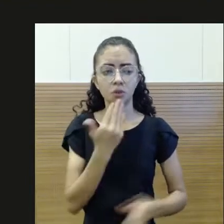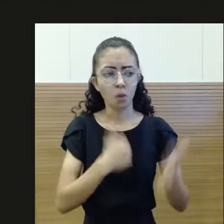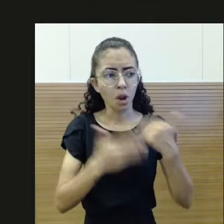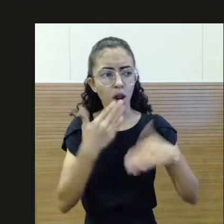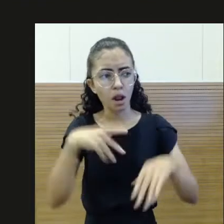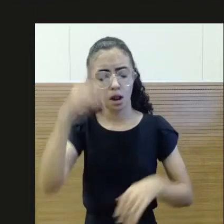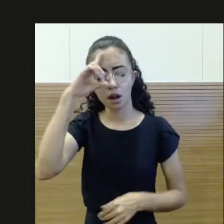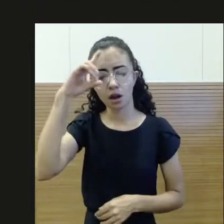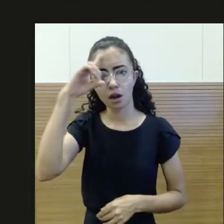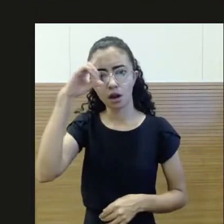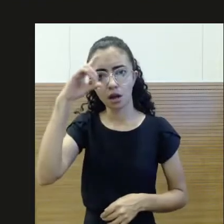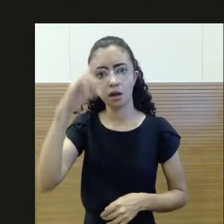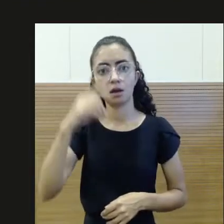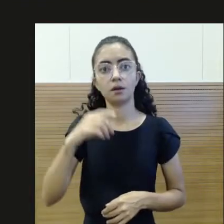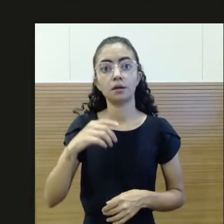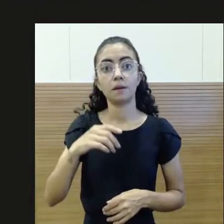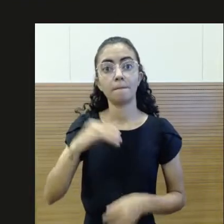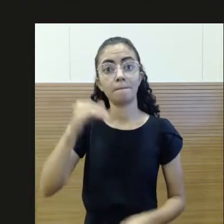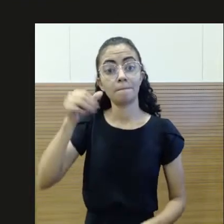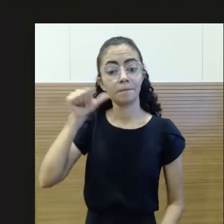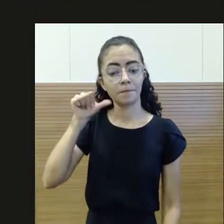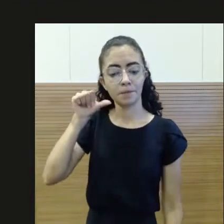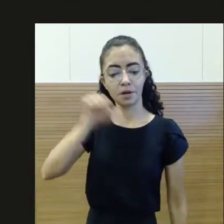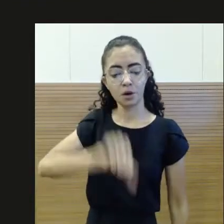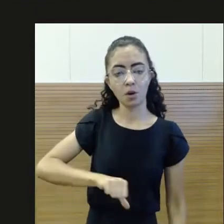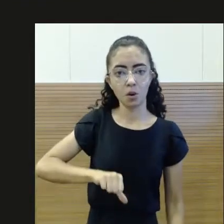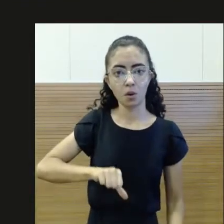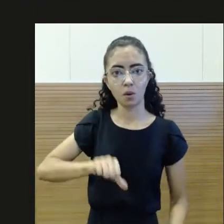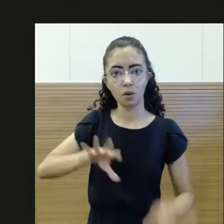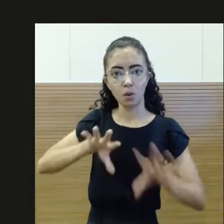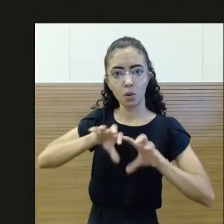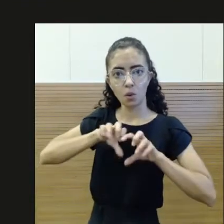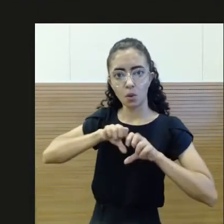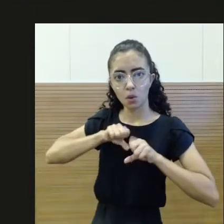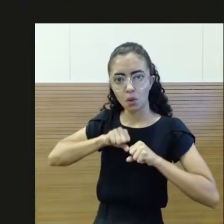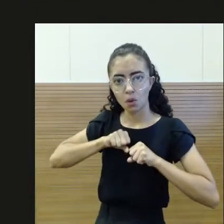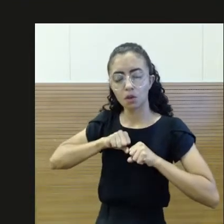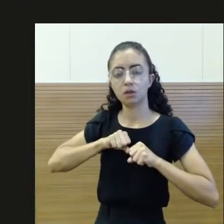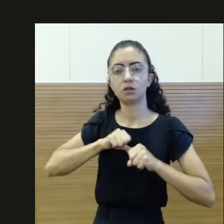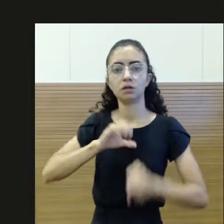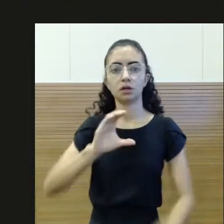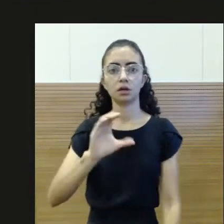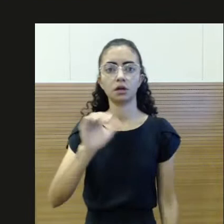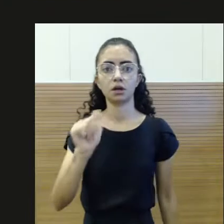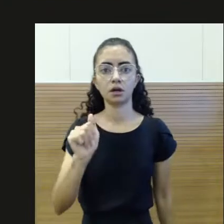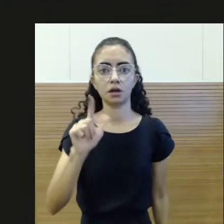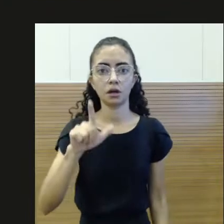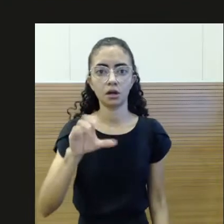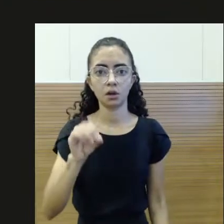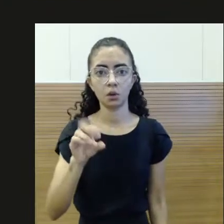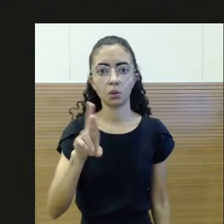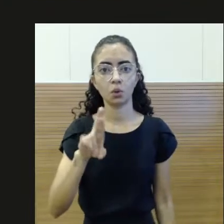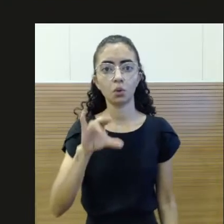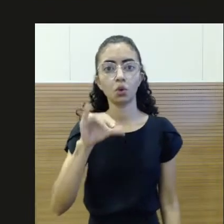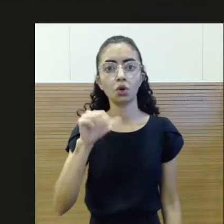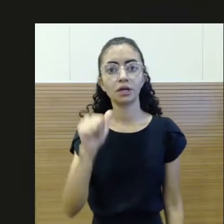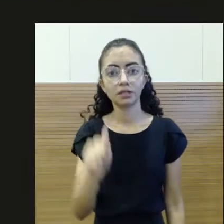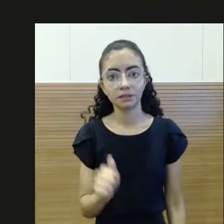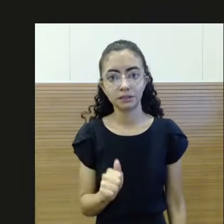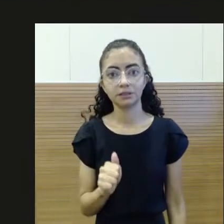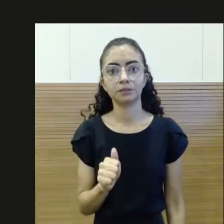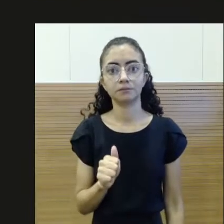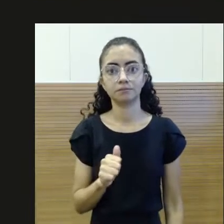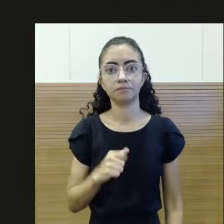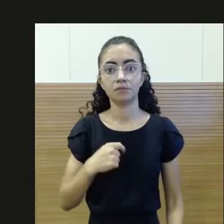ultraprocessados, aumenta a ingestão calórica diária em pelo menos 500 quilocalorias e aumenta